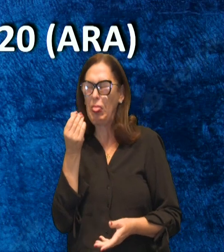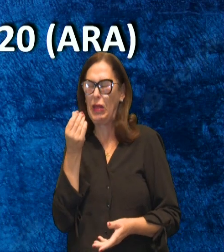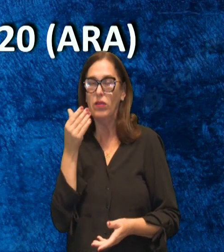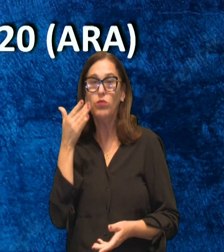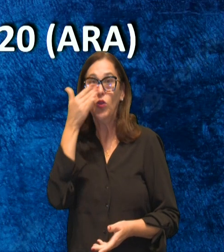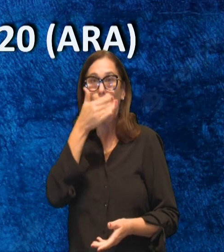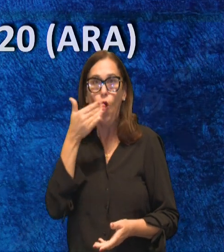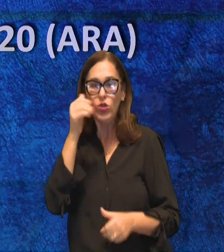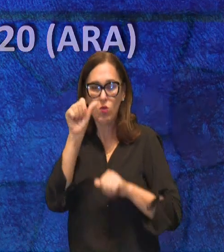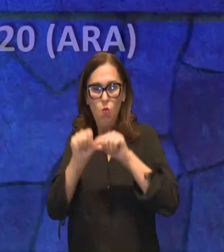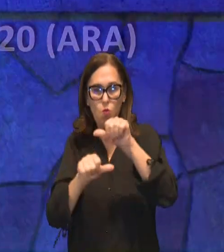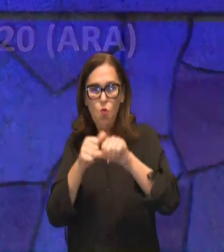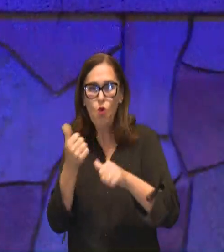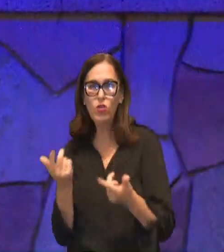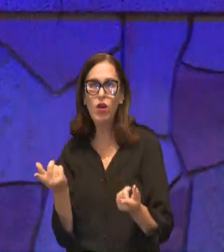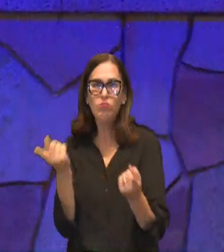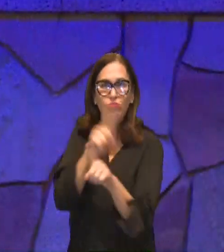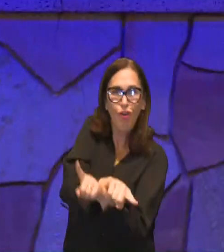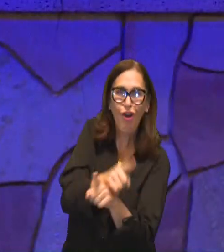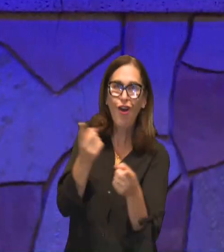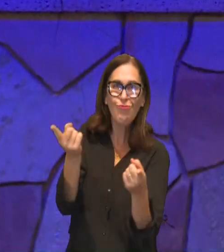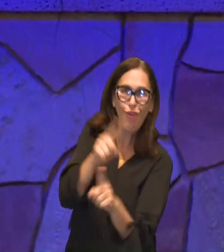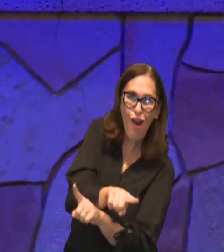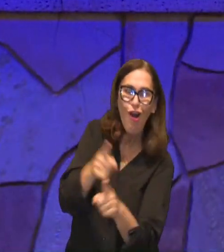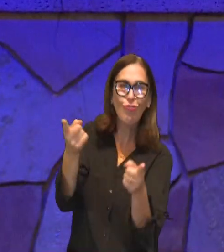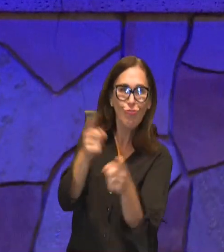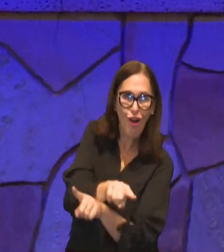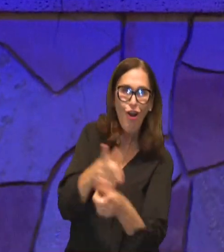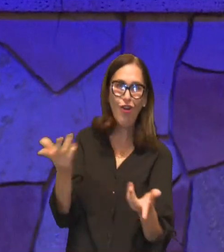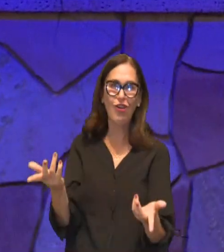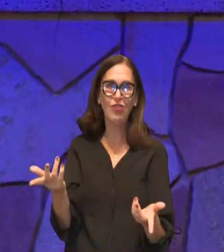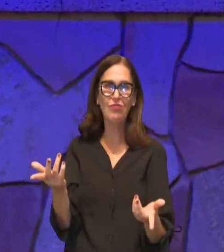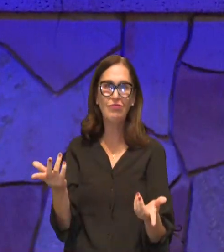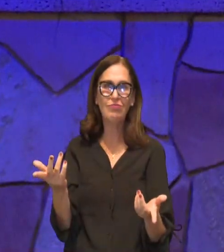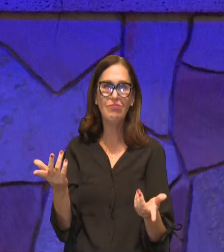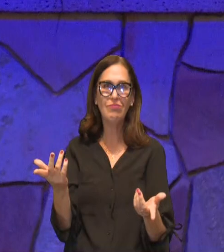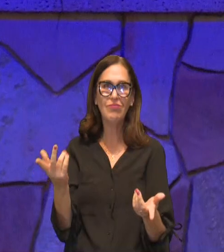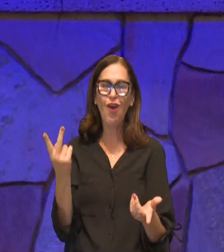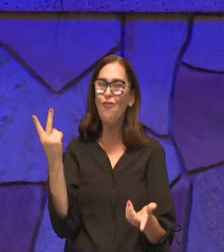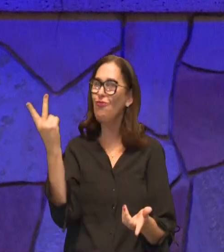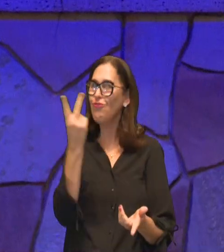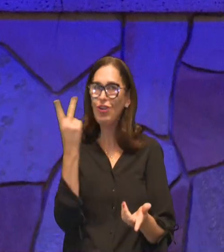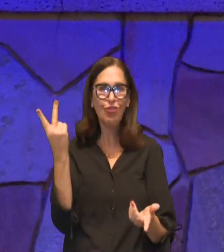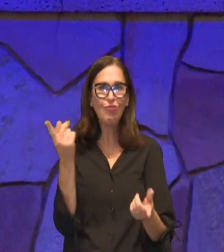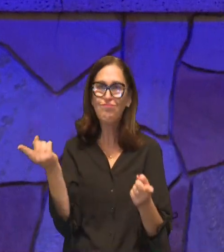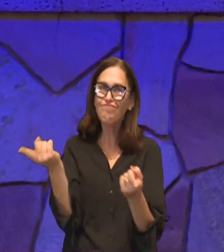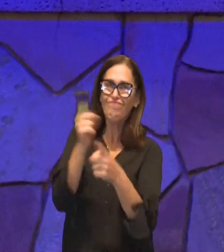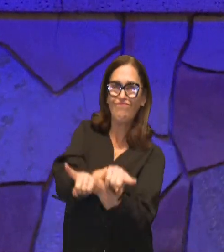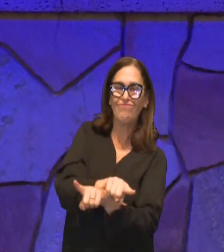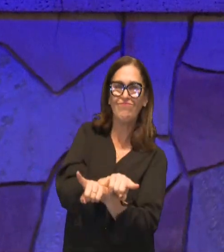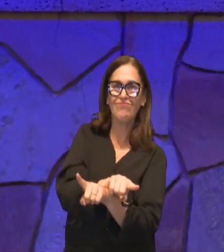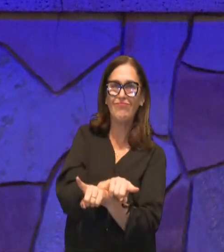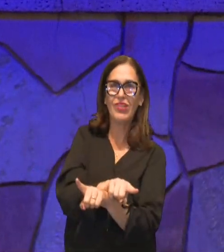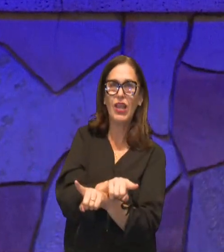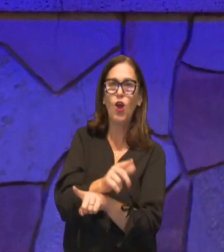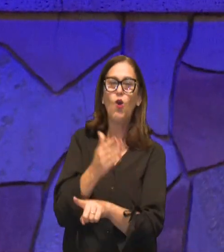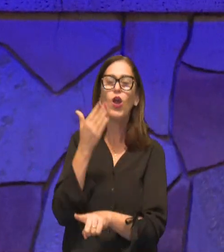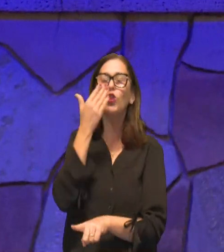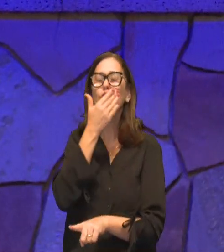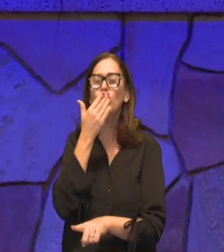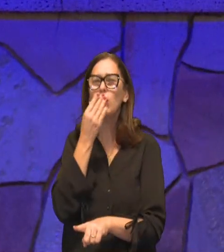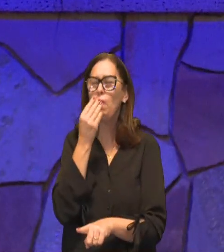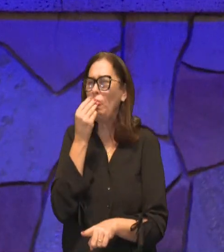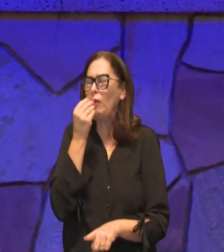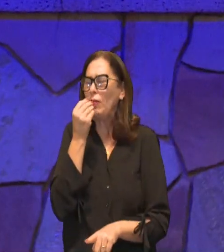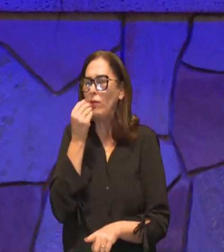doce por amargo. Ou seja, uma completa inversão de valores. O que é doce vira